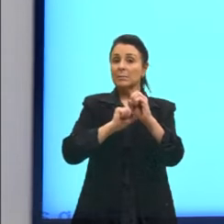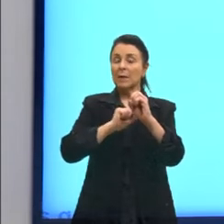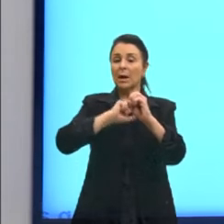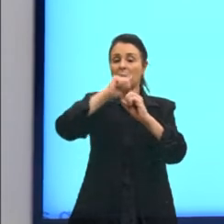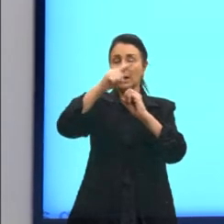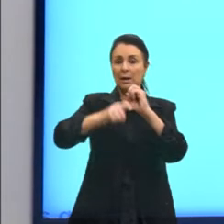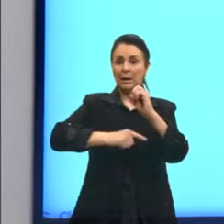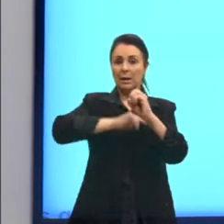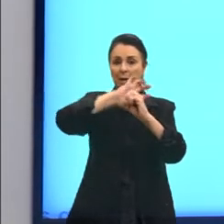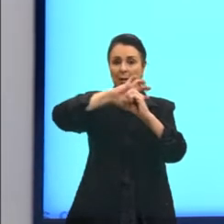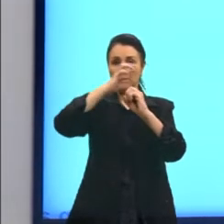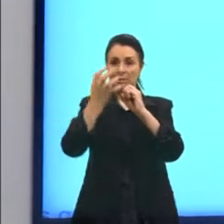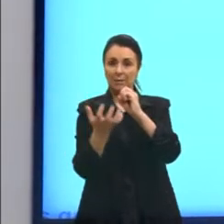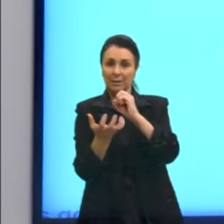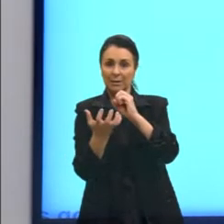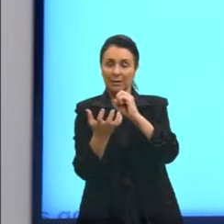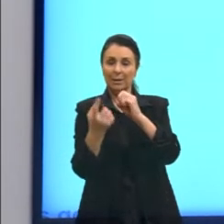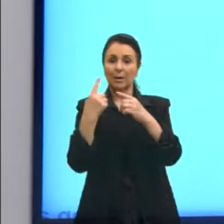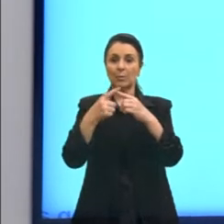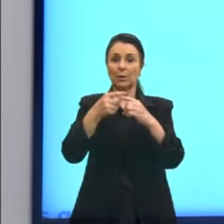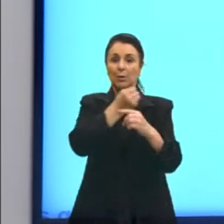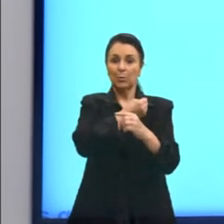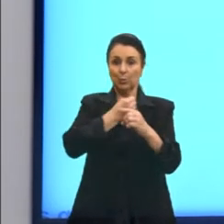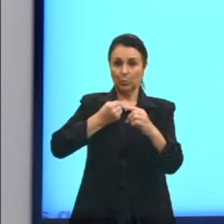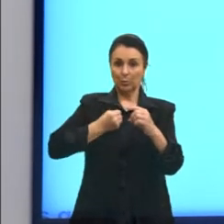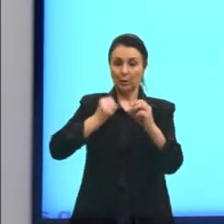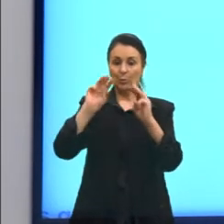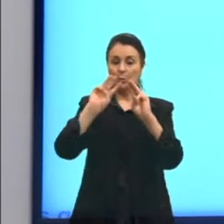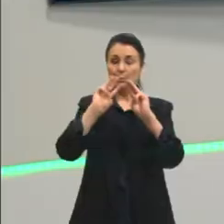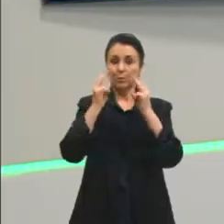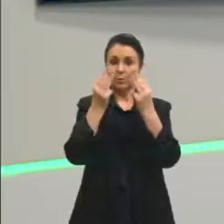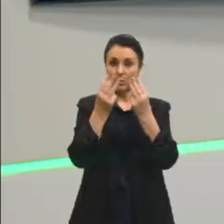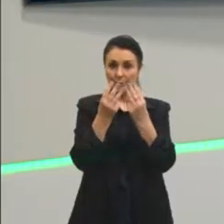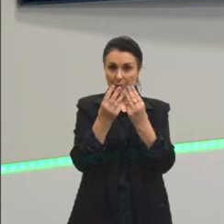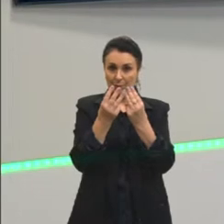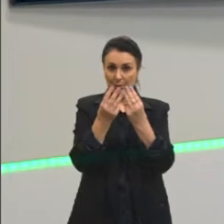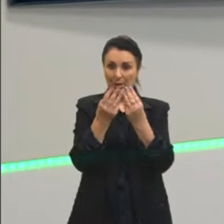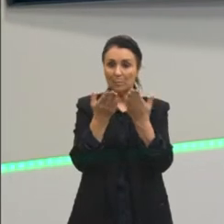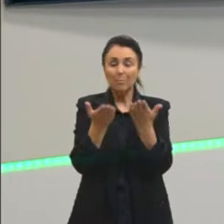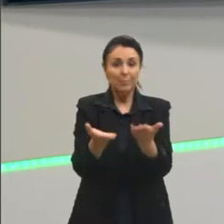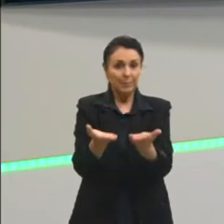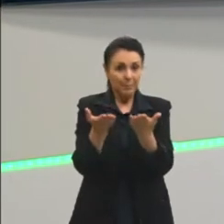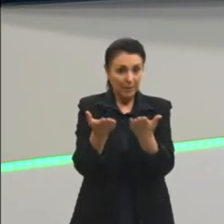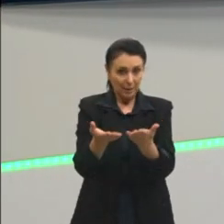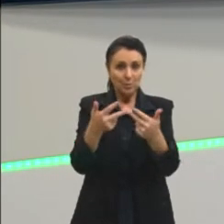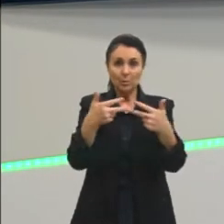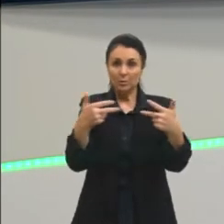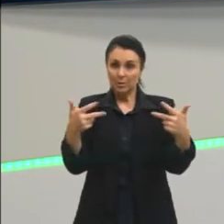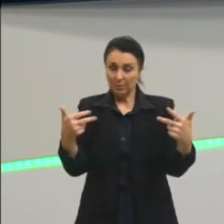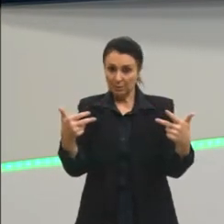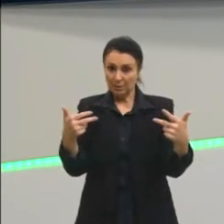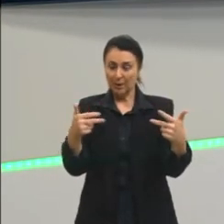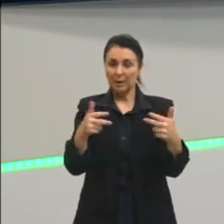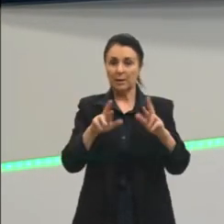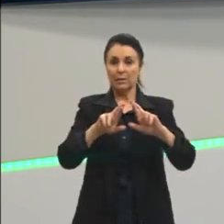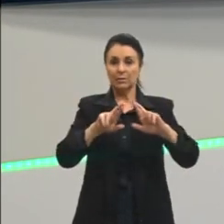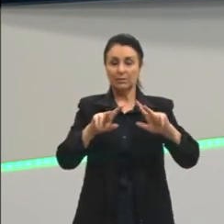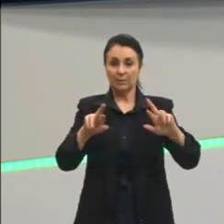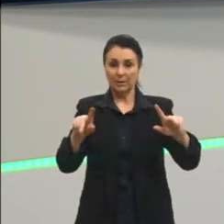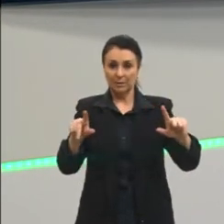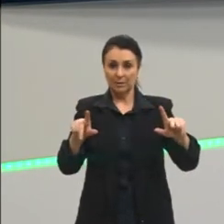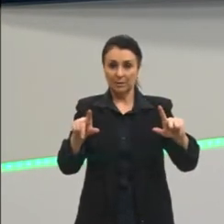que eu tenho que relembrar estrutura porque o número de massa tá que é a peso mesmo de um elemento tá eu sou a diferença aqui